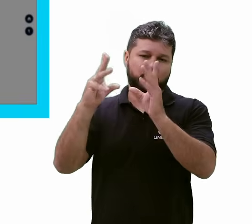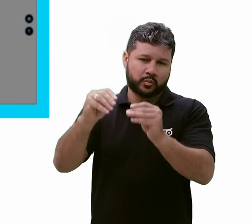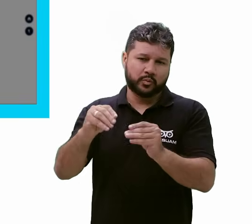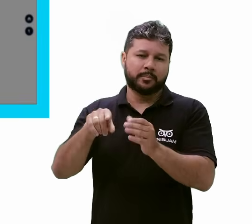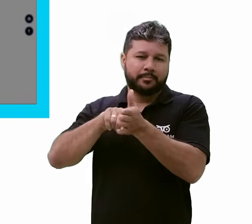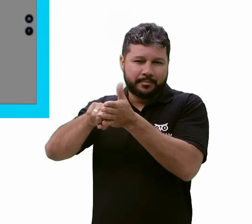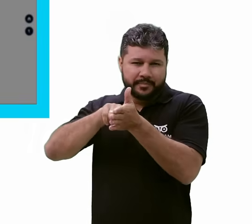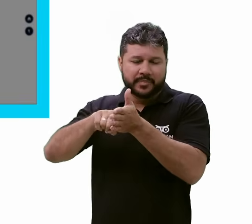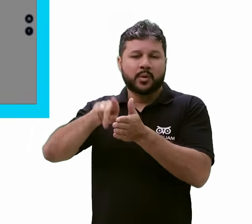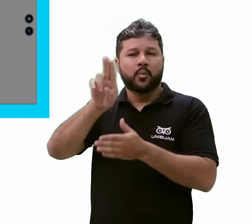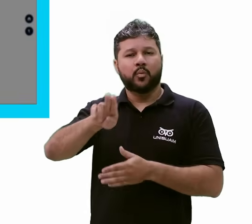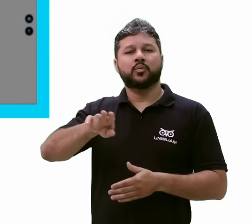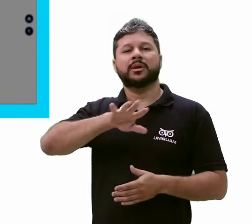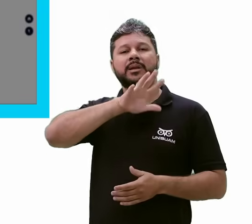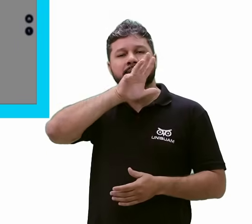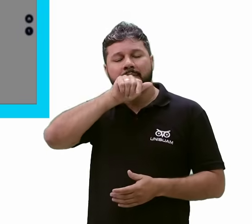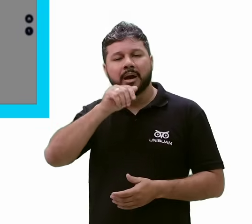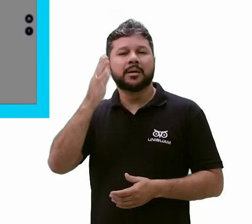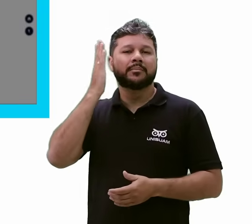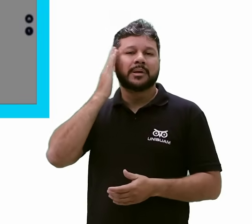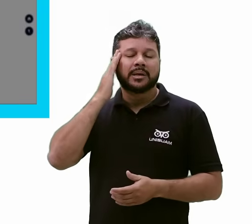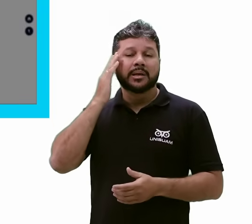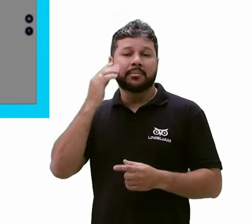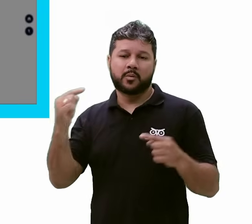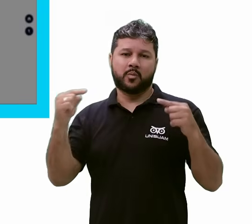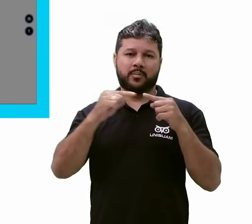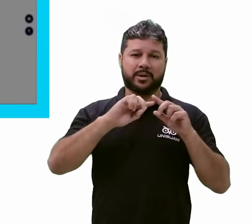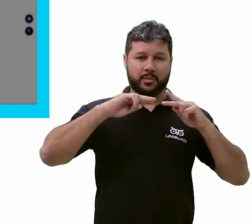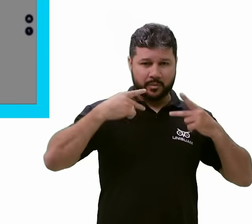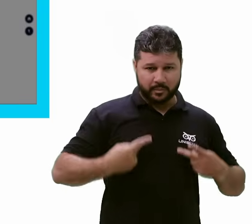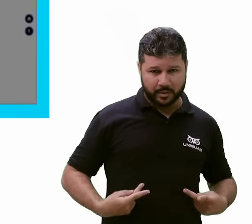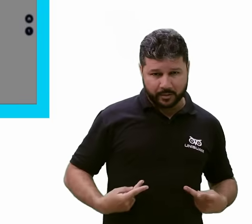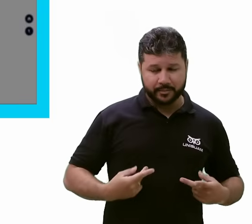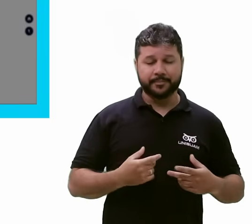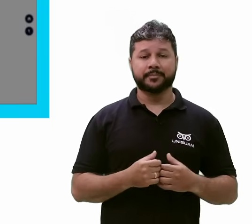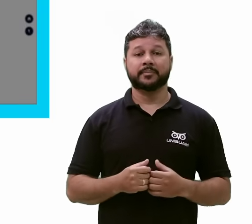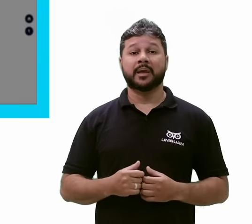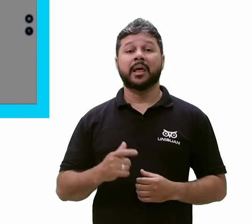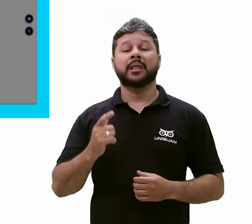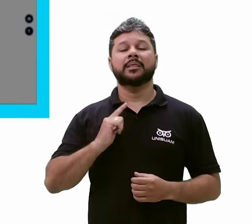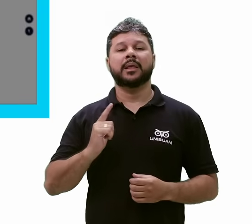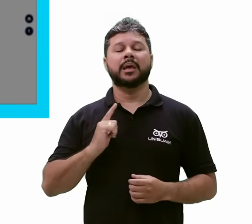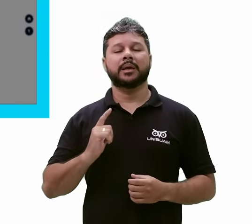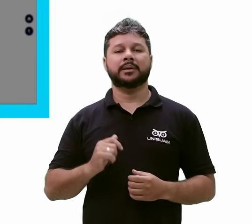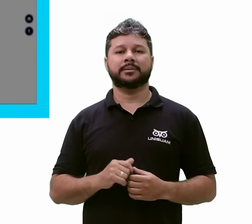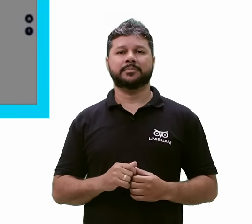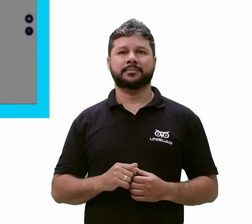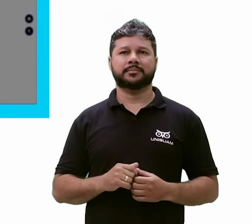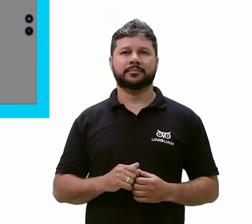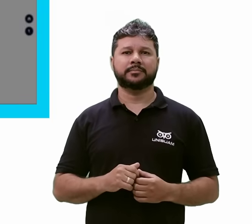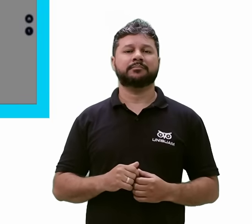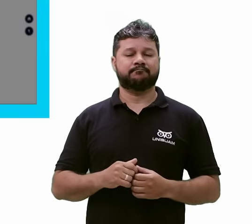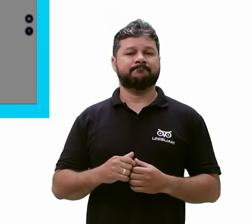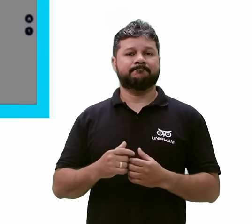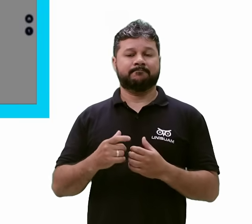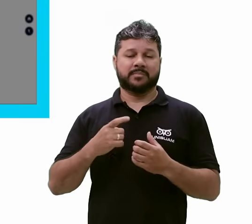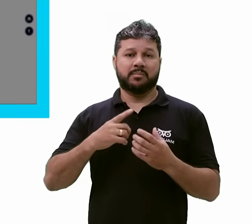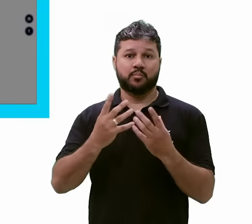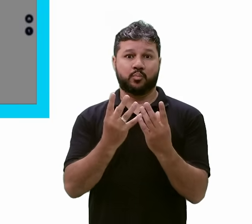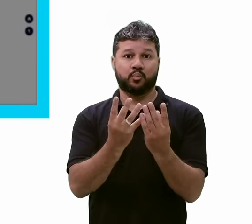tudo, né? Para se saber as coisas para humanos. A gente tem uma